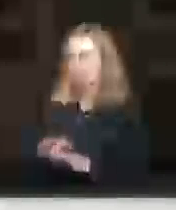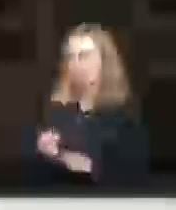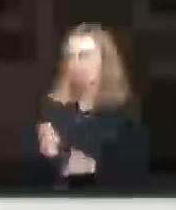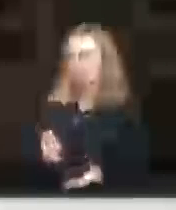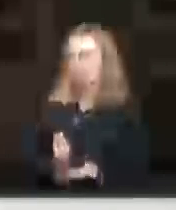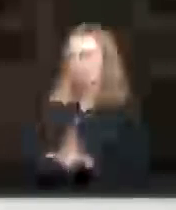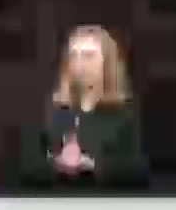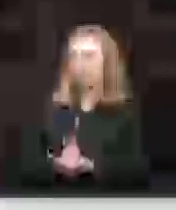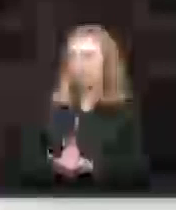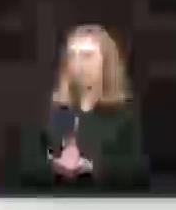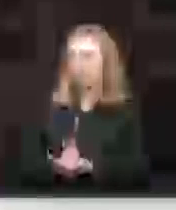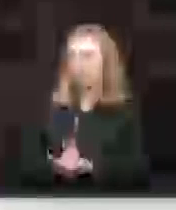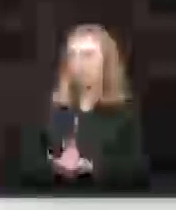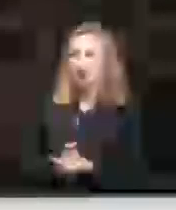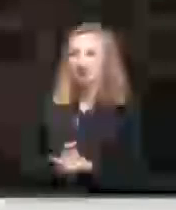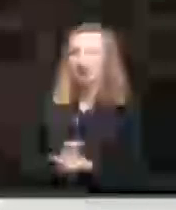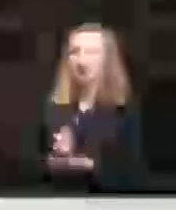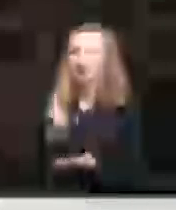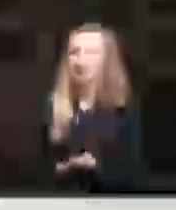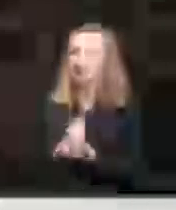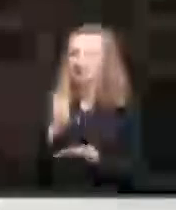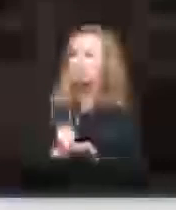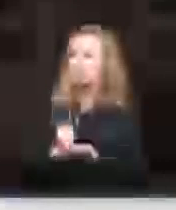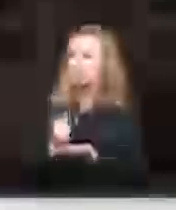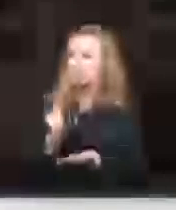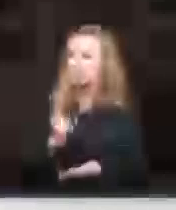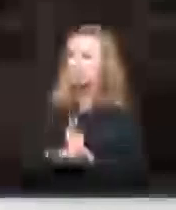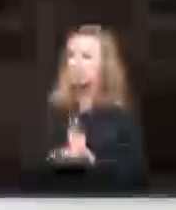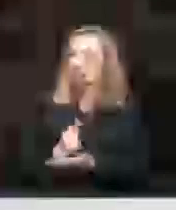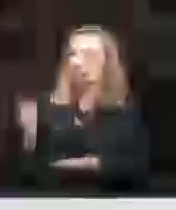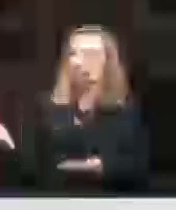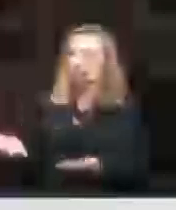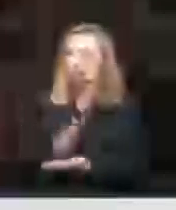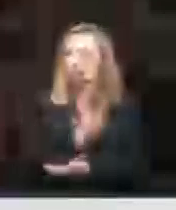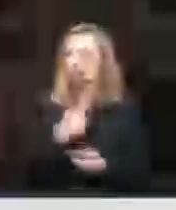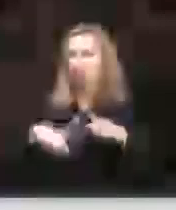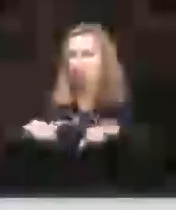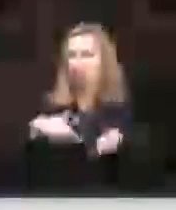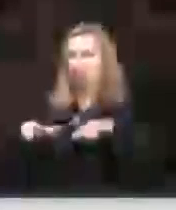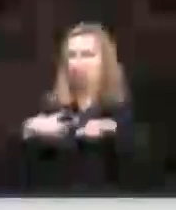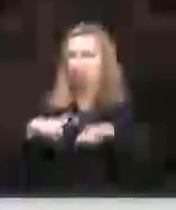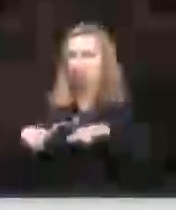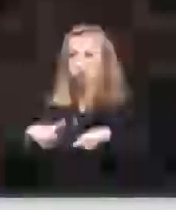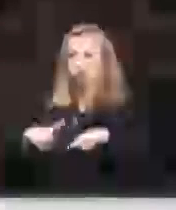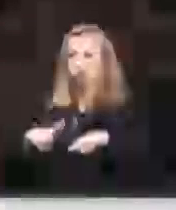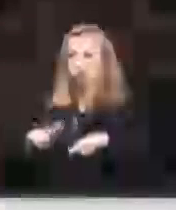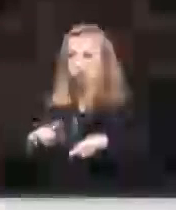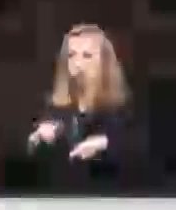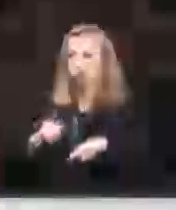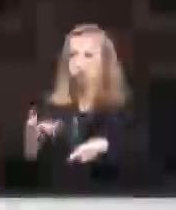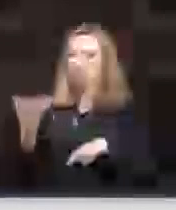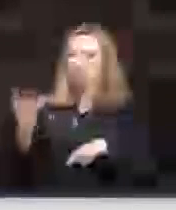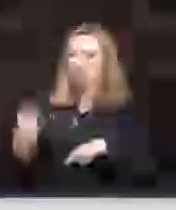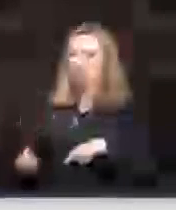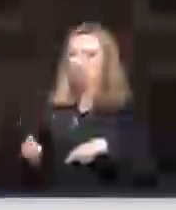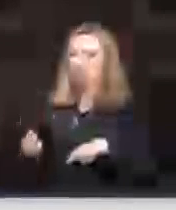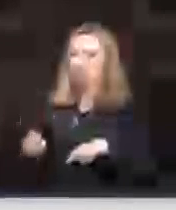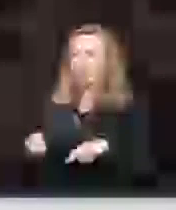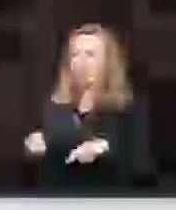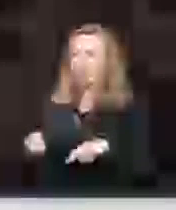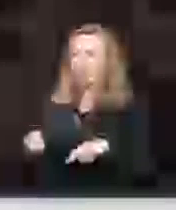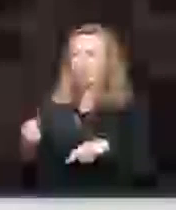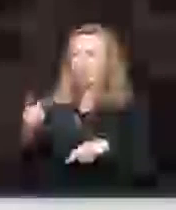As empresas contratam, os novos servidores não recolhem para a Previdência, recolhem para o